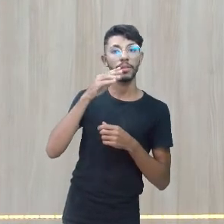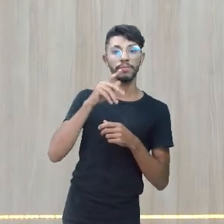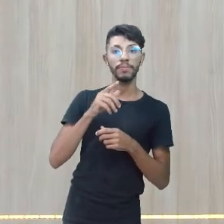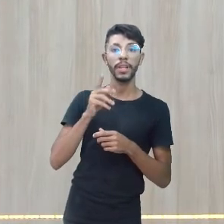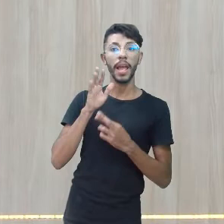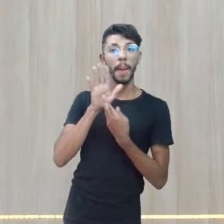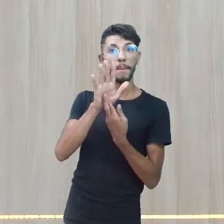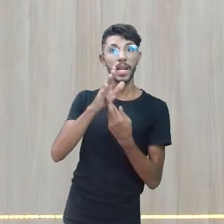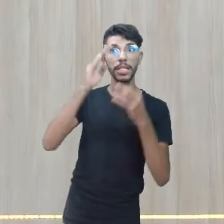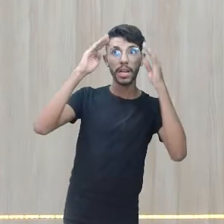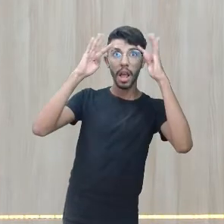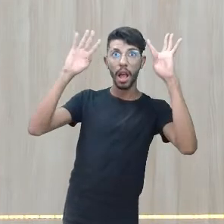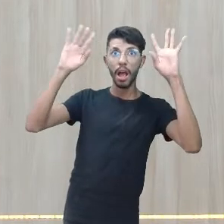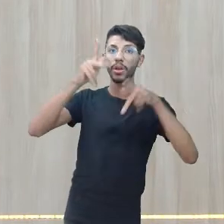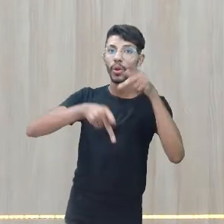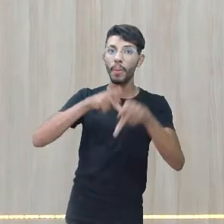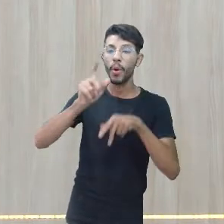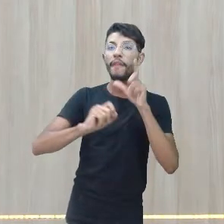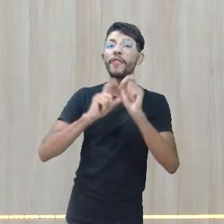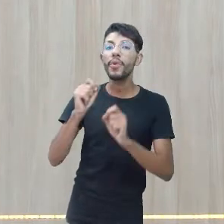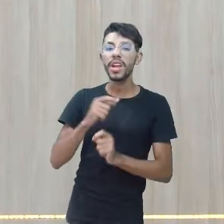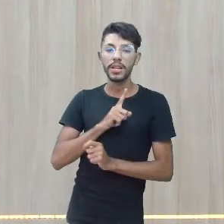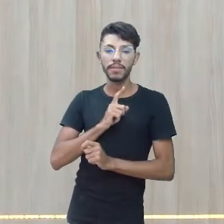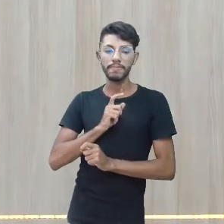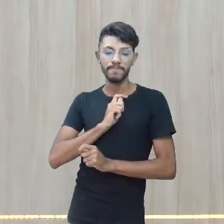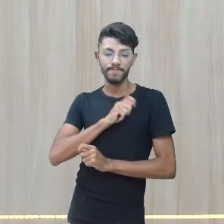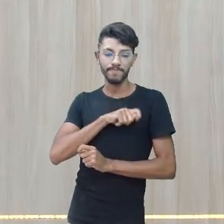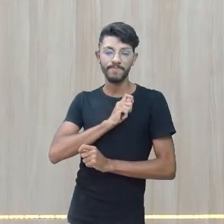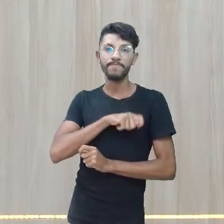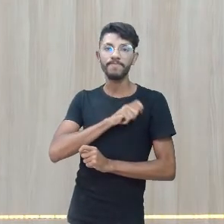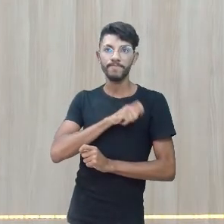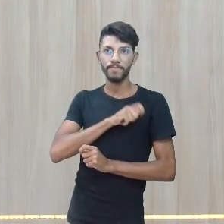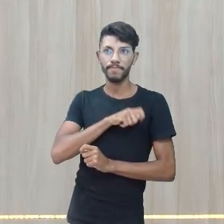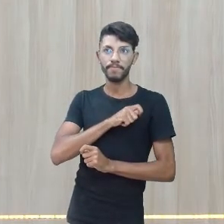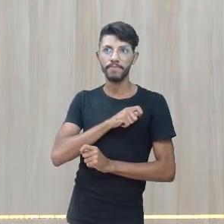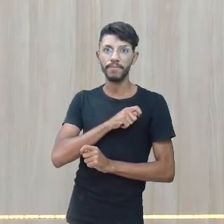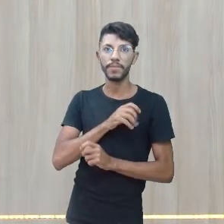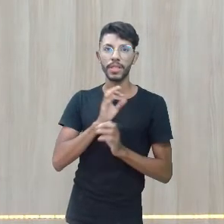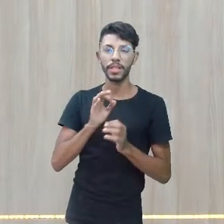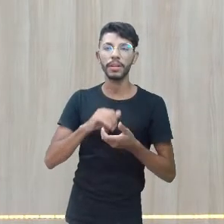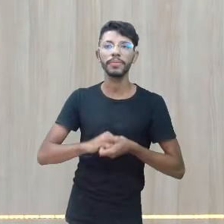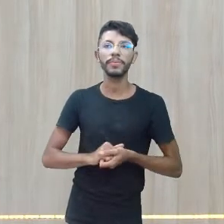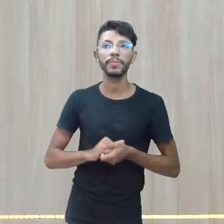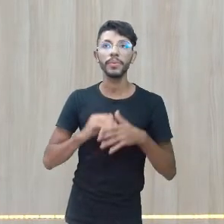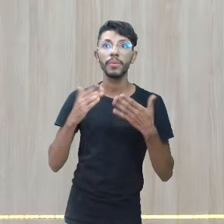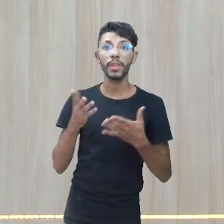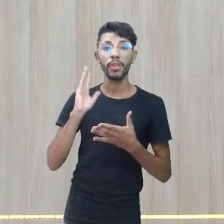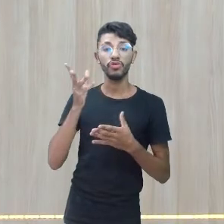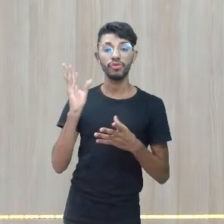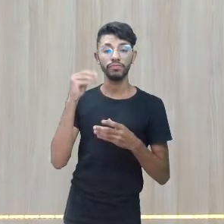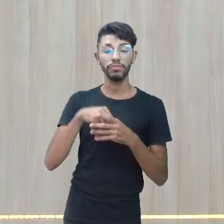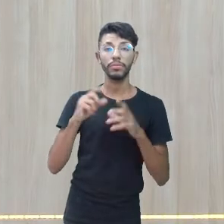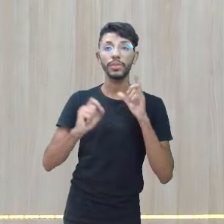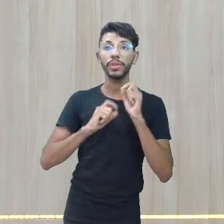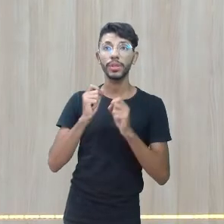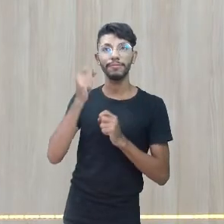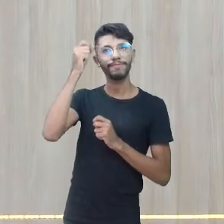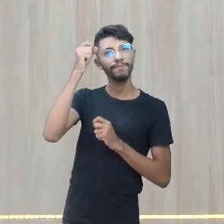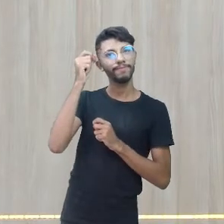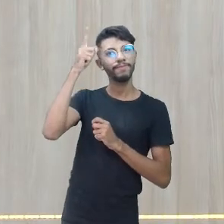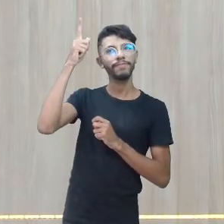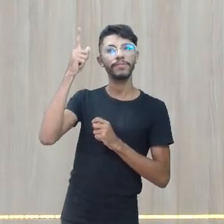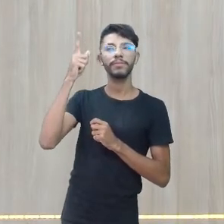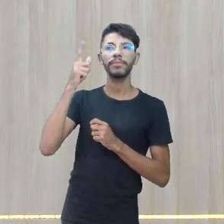popular, ela representa a maldade, a astúcia, não é? Então, ela já está, essa ideia já